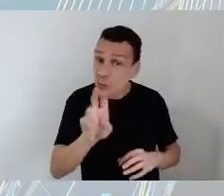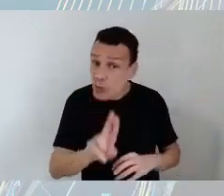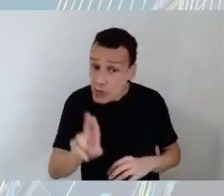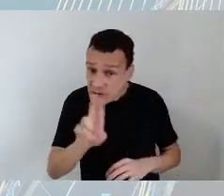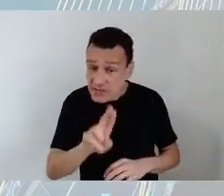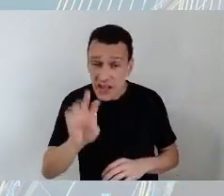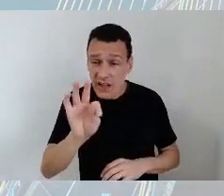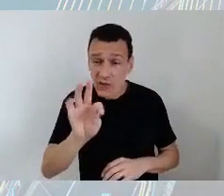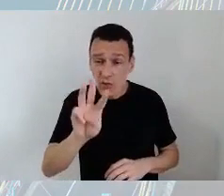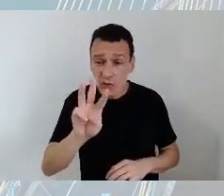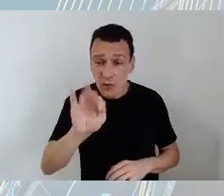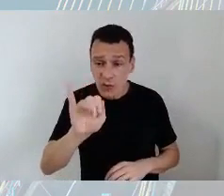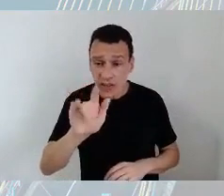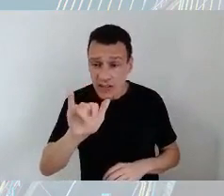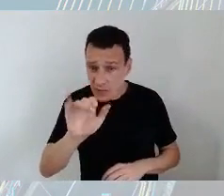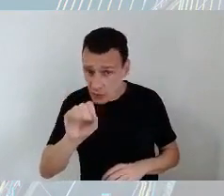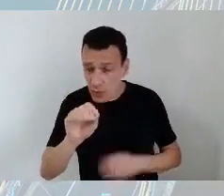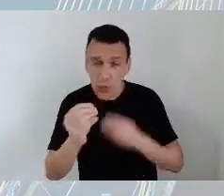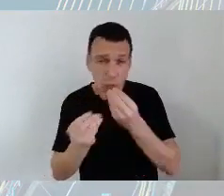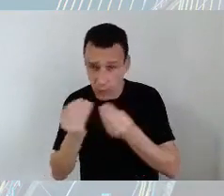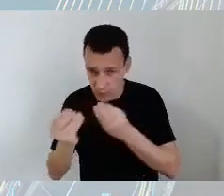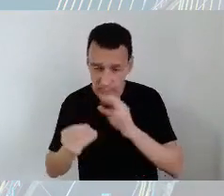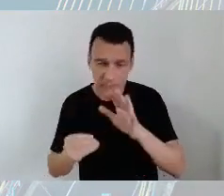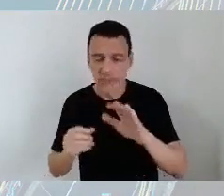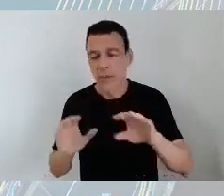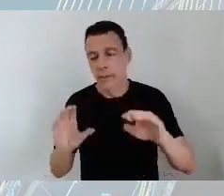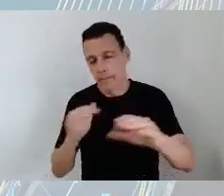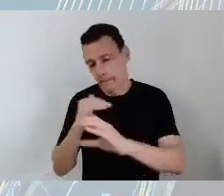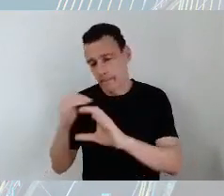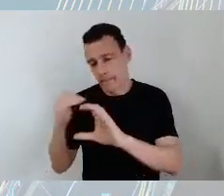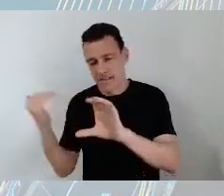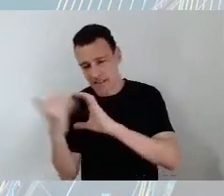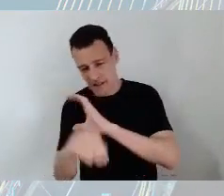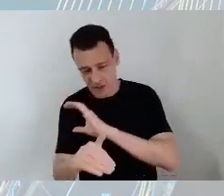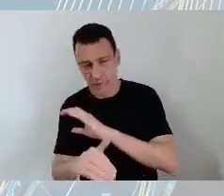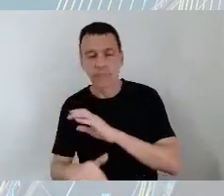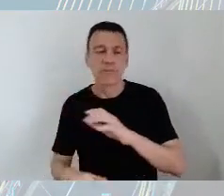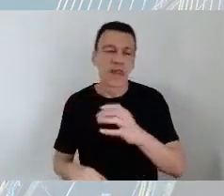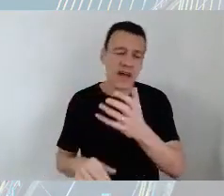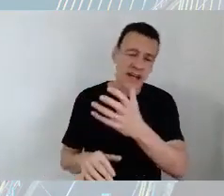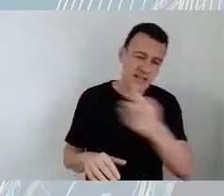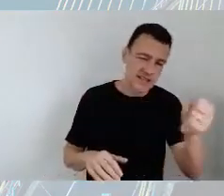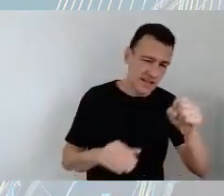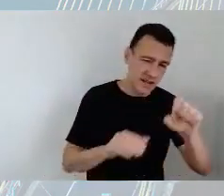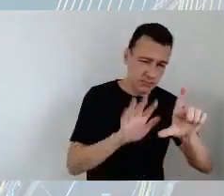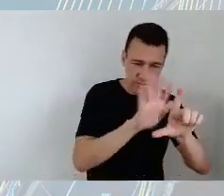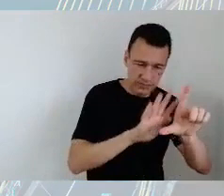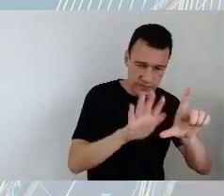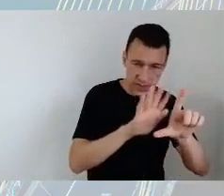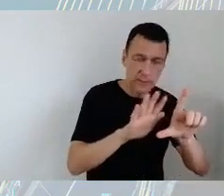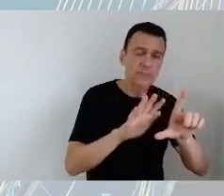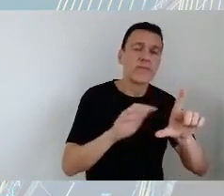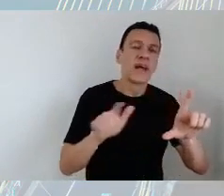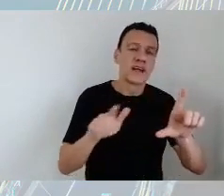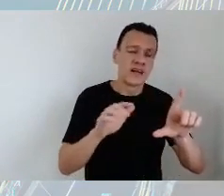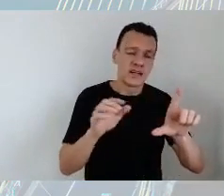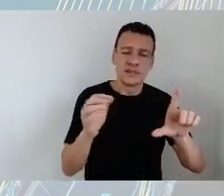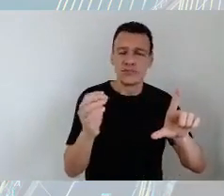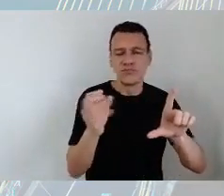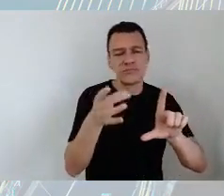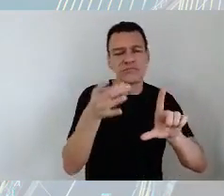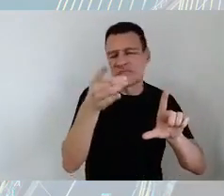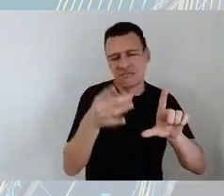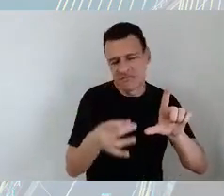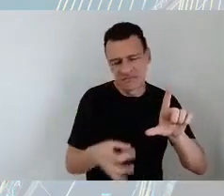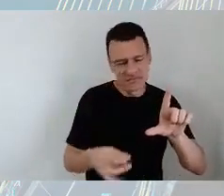ela chega na plataforma, a plataforma faz uma chamada para o teu servidor, para a tua aplicação, passando alguns parâmetros. Né? E mensagem é parâmetro